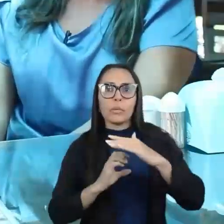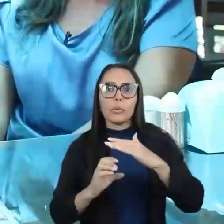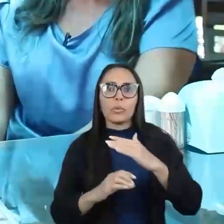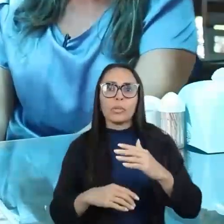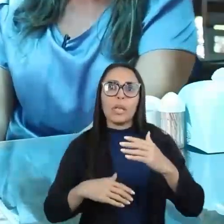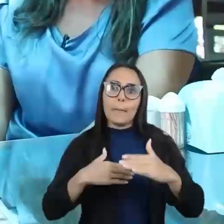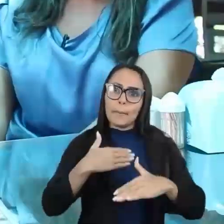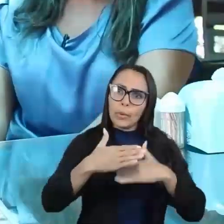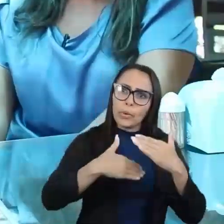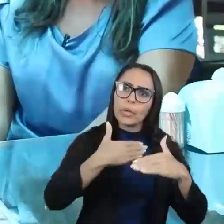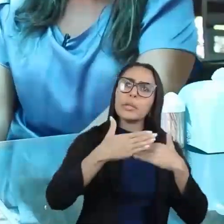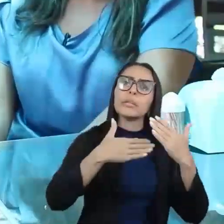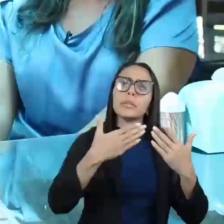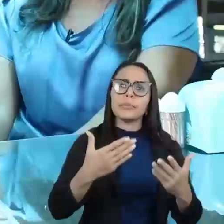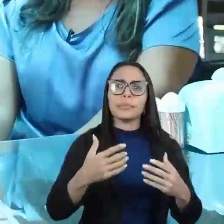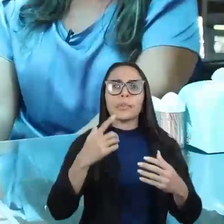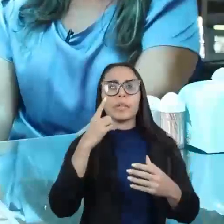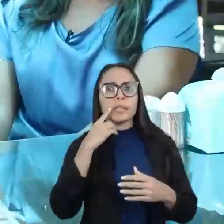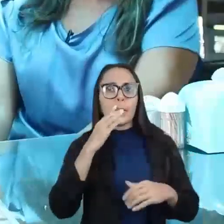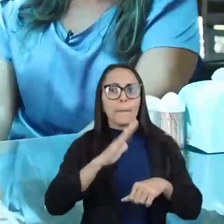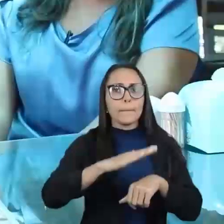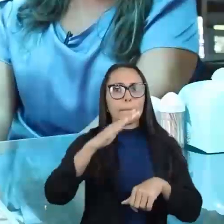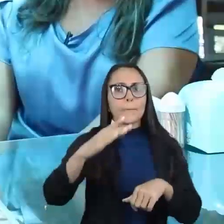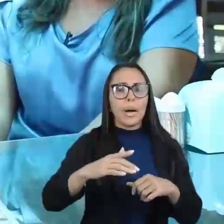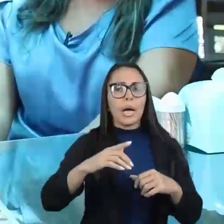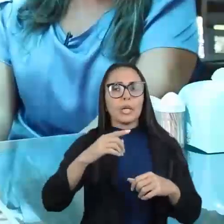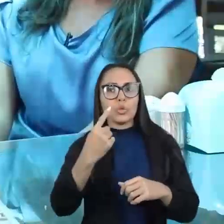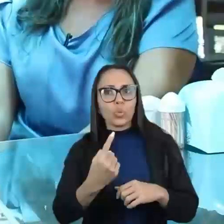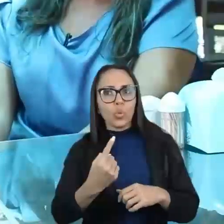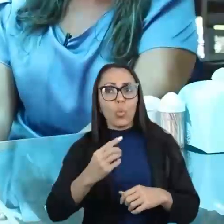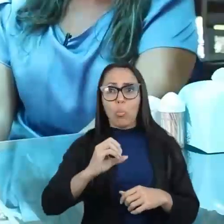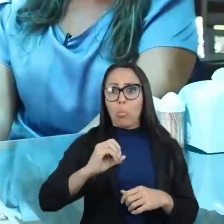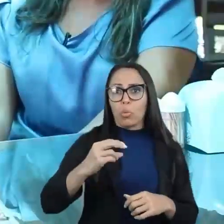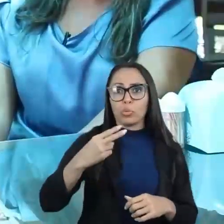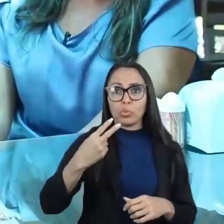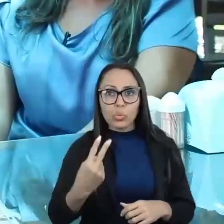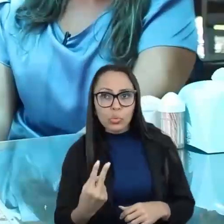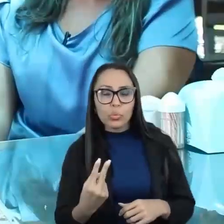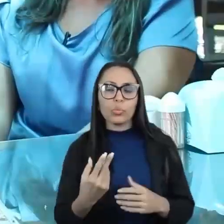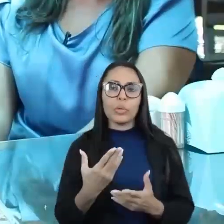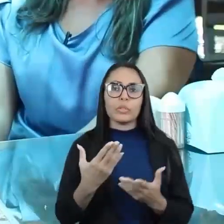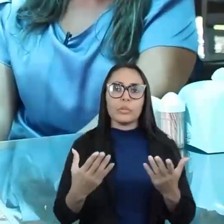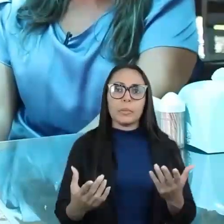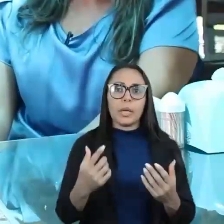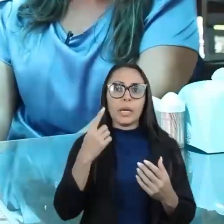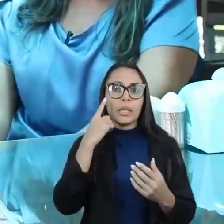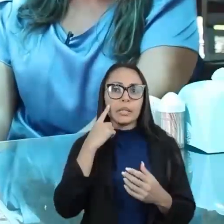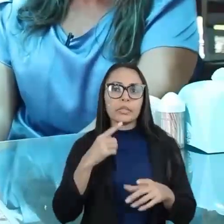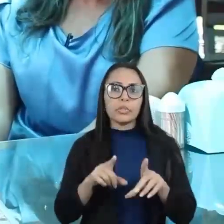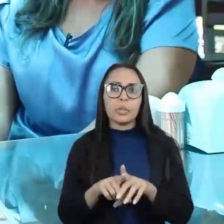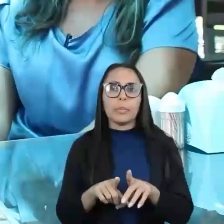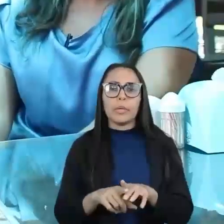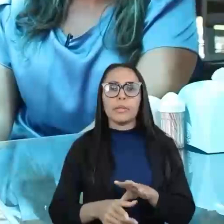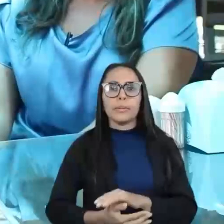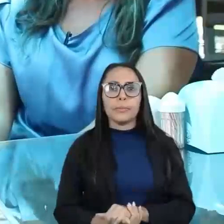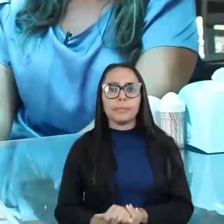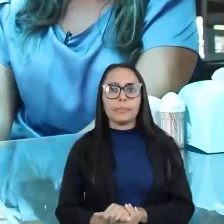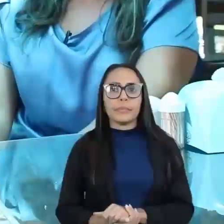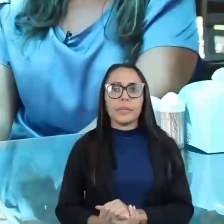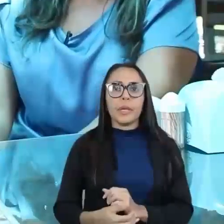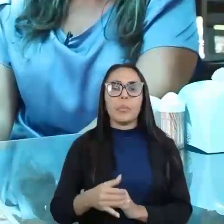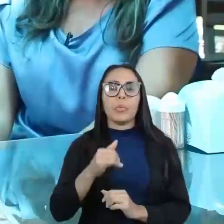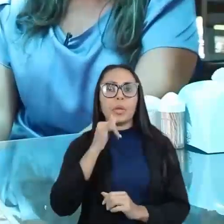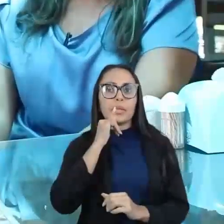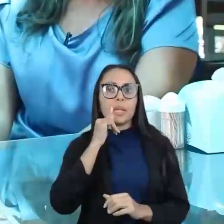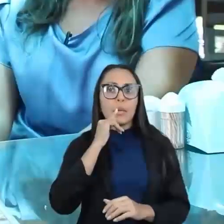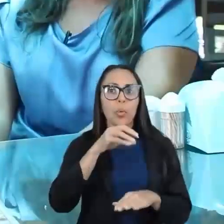progredir. No caso, abrir mais uma loja, mais duas, mas às vezes você consegue abrir uma loja sem ter que abrir fisicamente, como eu já falei. Isso. Por exemplo, delivery,